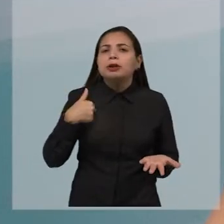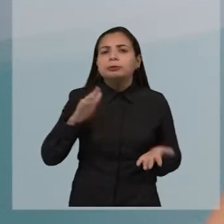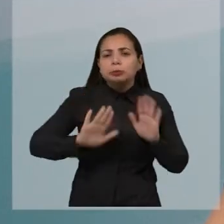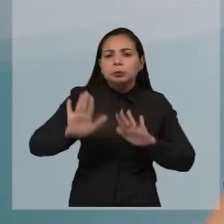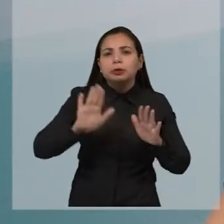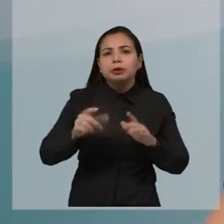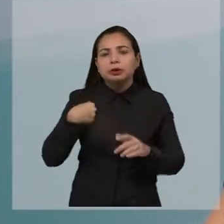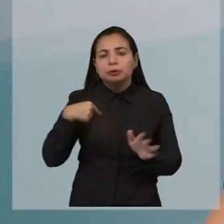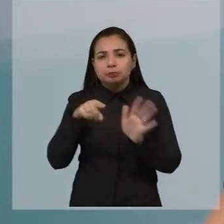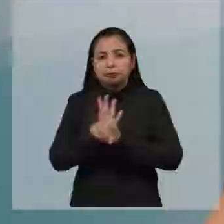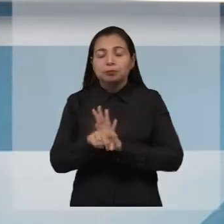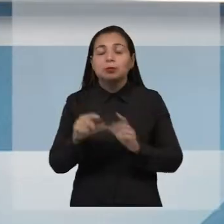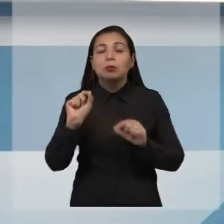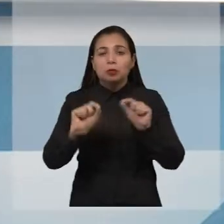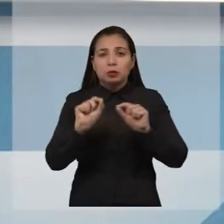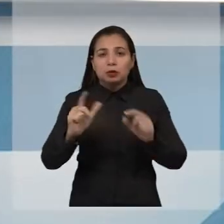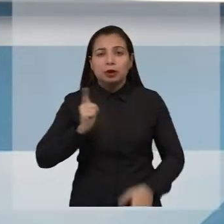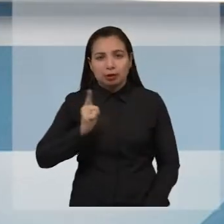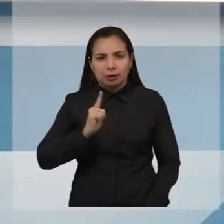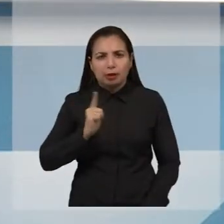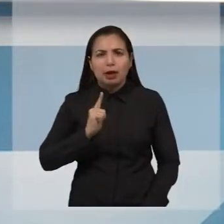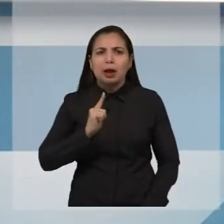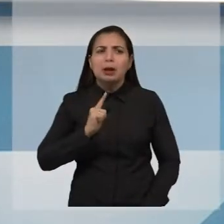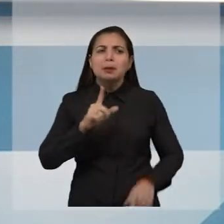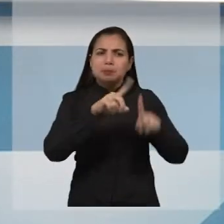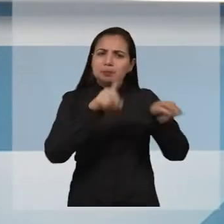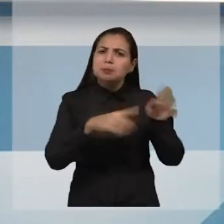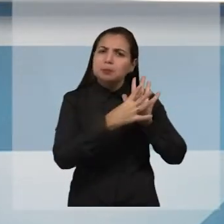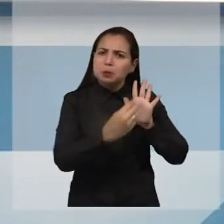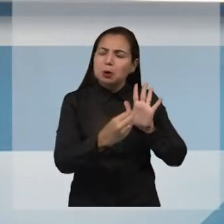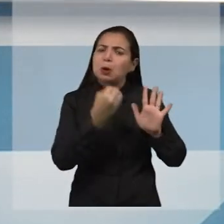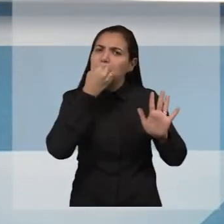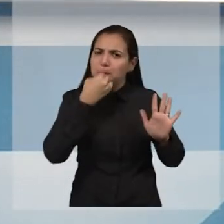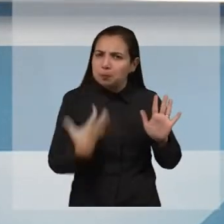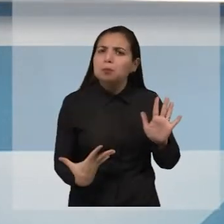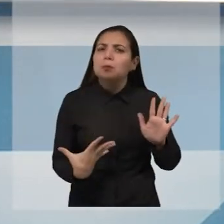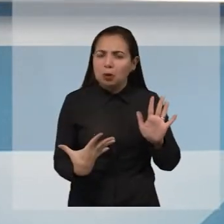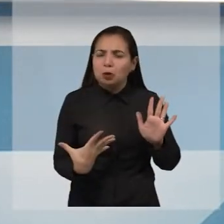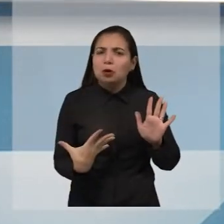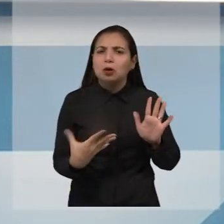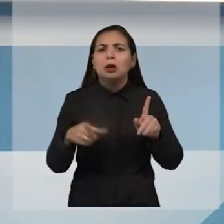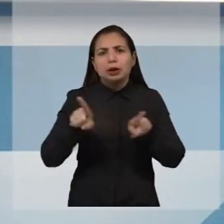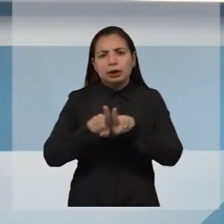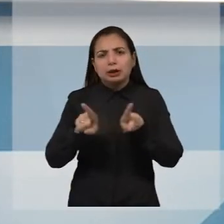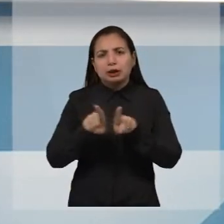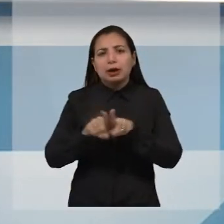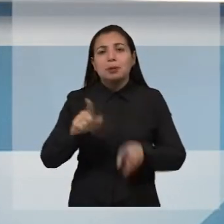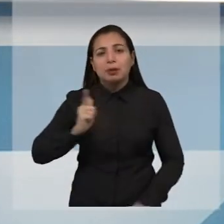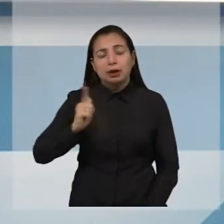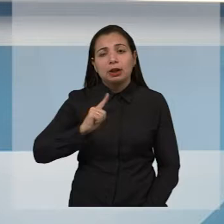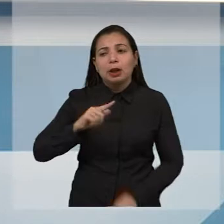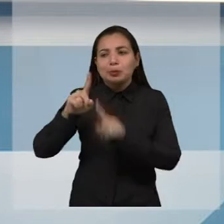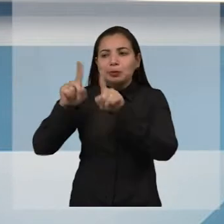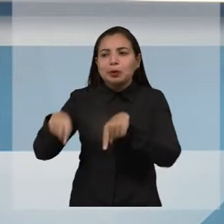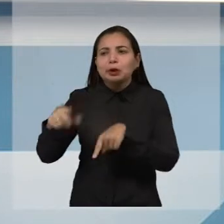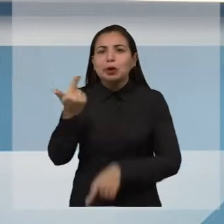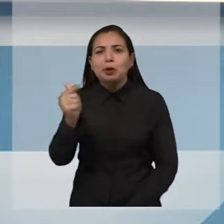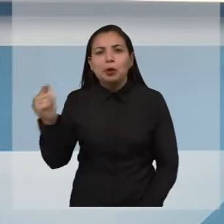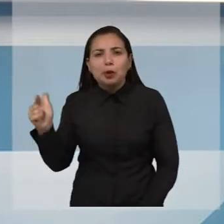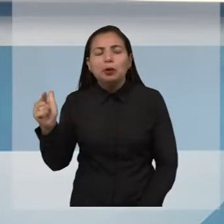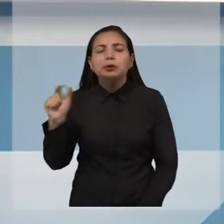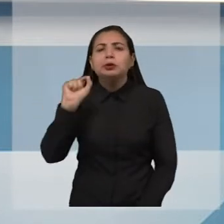também aí embutido nos modelos de sucesso e nos modelos, quer dizer, que não estão dando bem